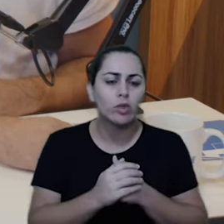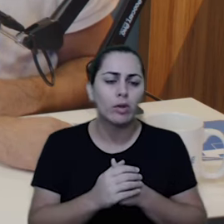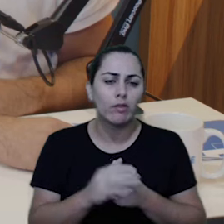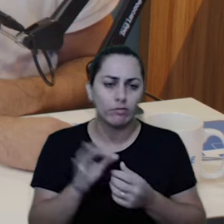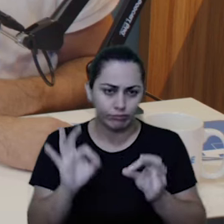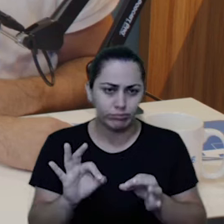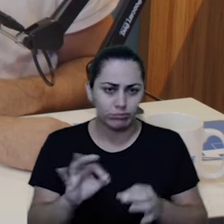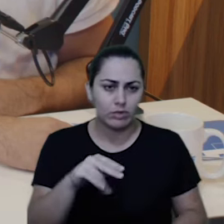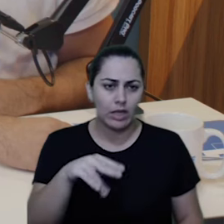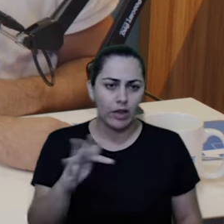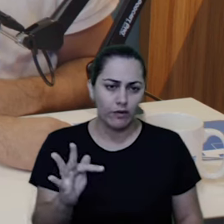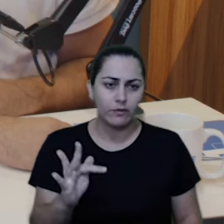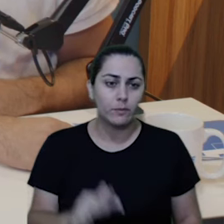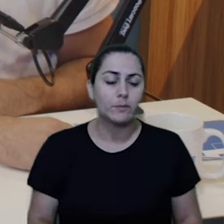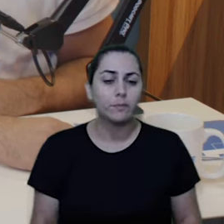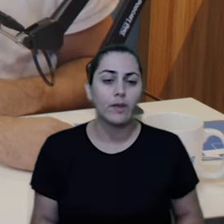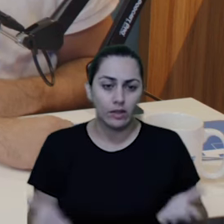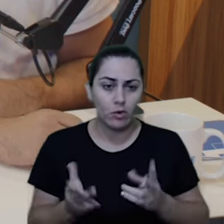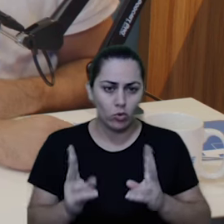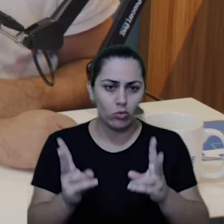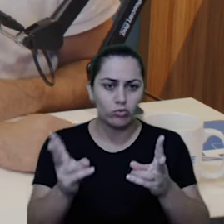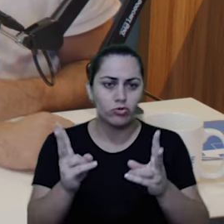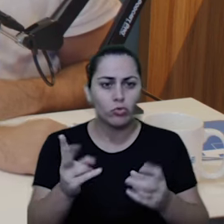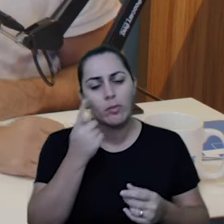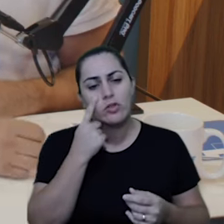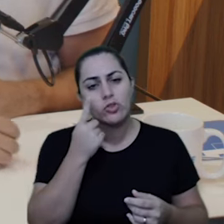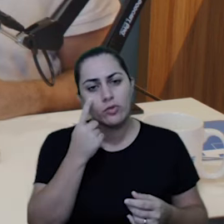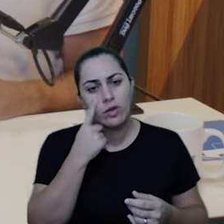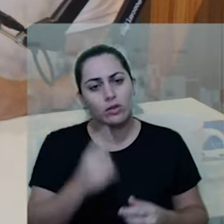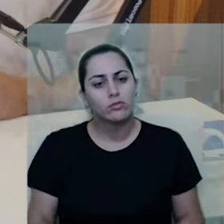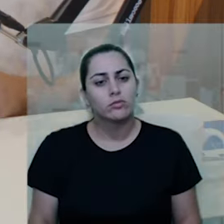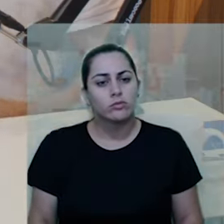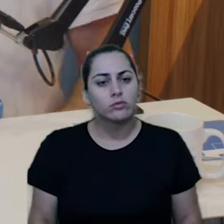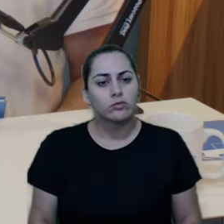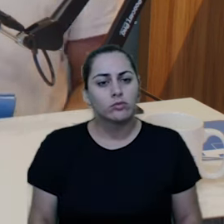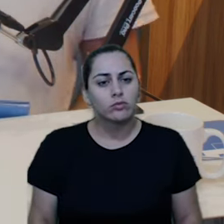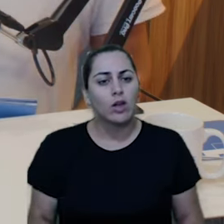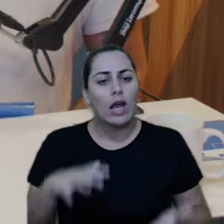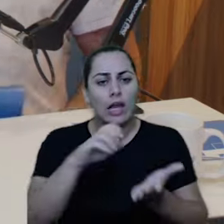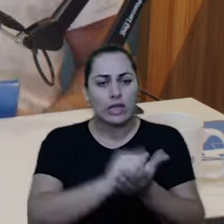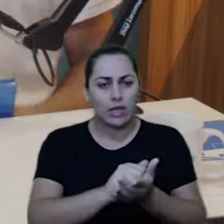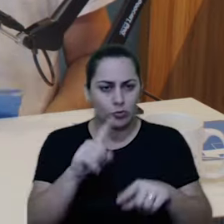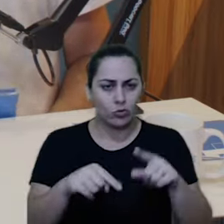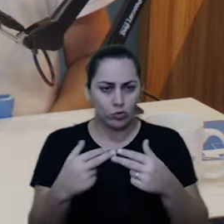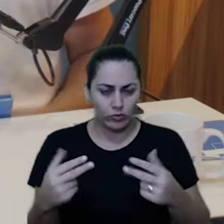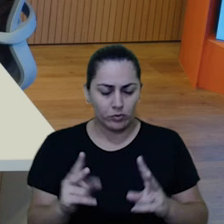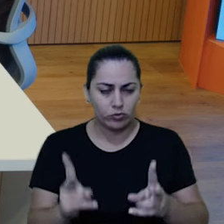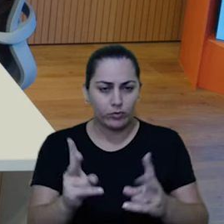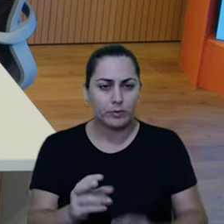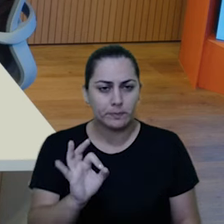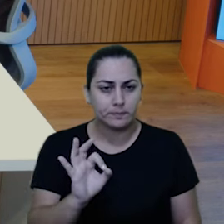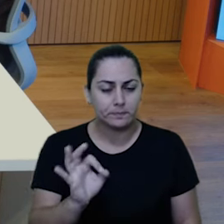emissão efetivamente ex Então bora seguir aqui pra questão da cadastro do produt cadastro do produto Então vamos